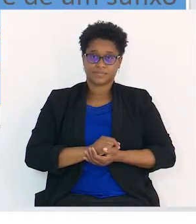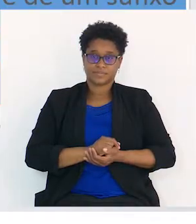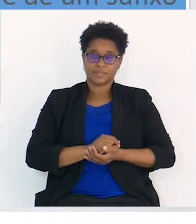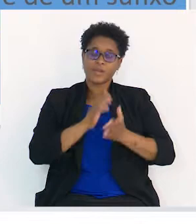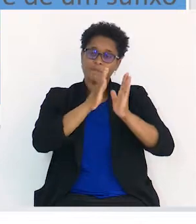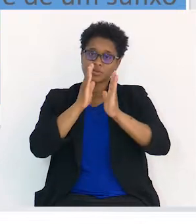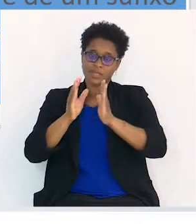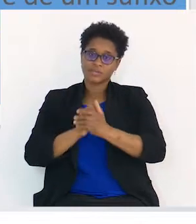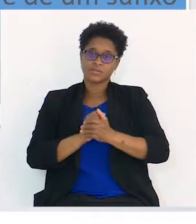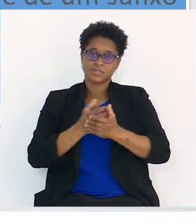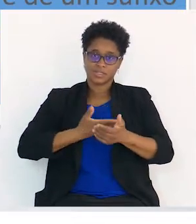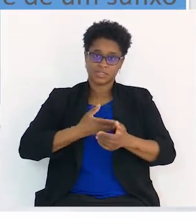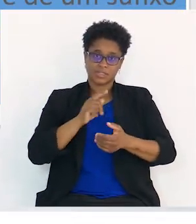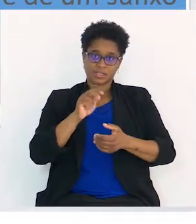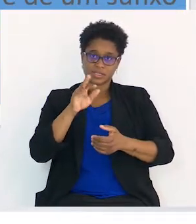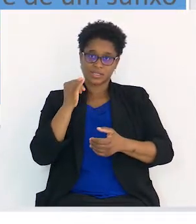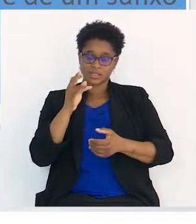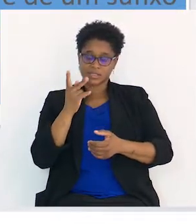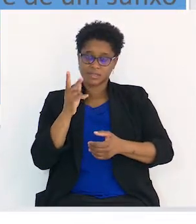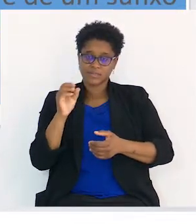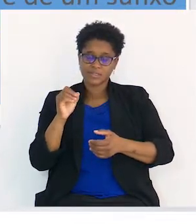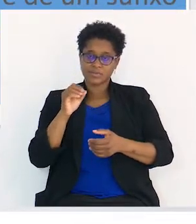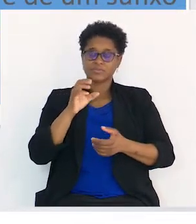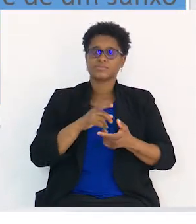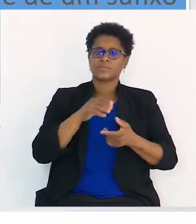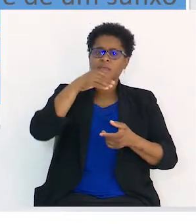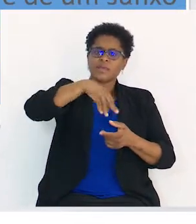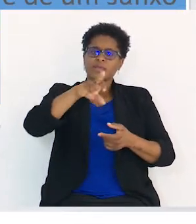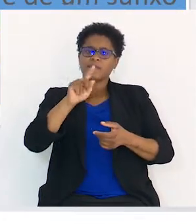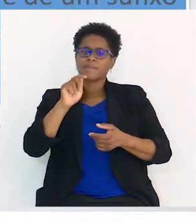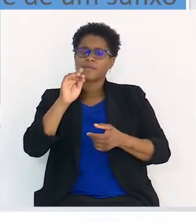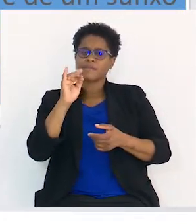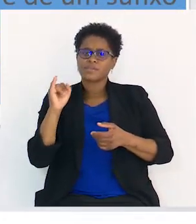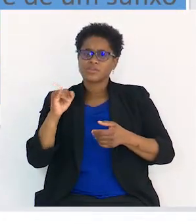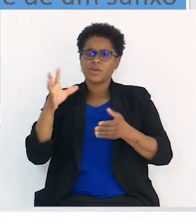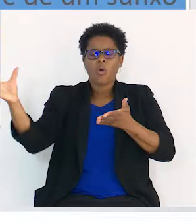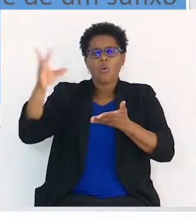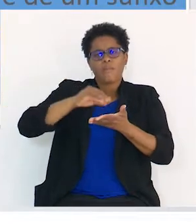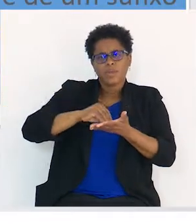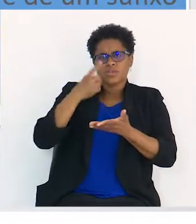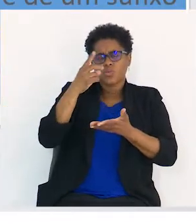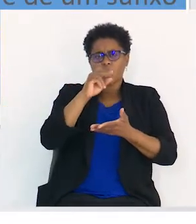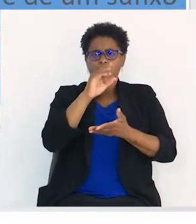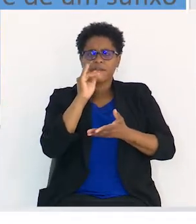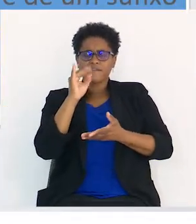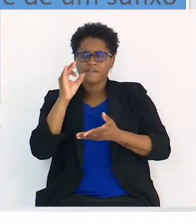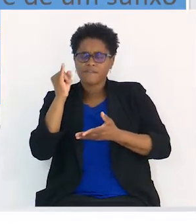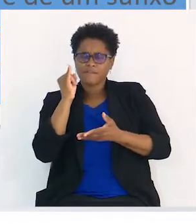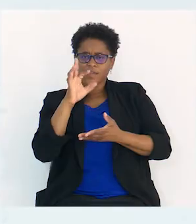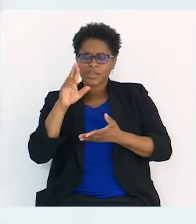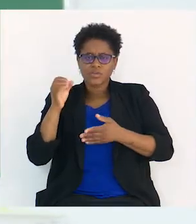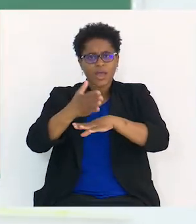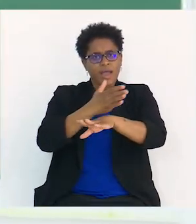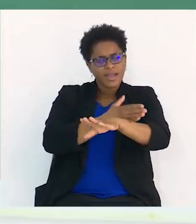Processo de derivação-classificação. Prefixado, acréscimo de um afixo antes do radical. Será que